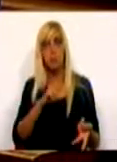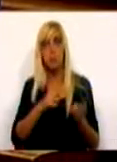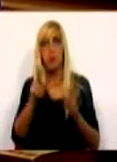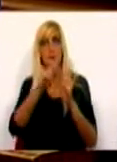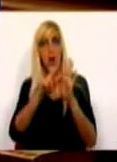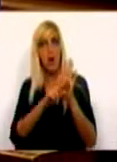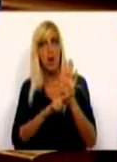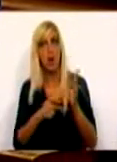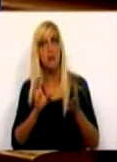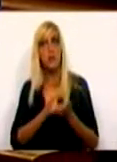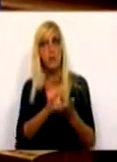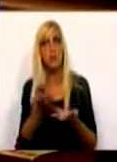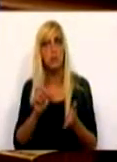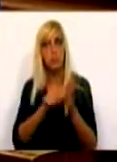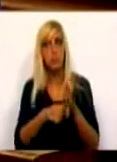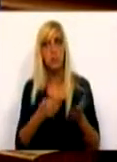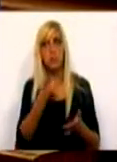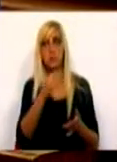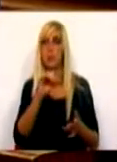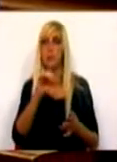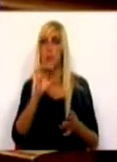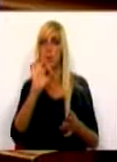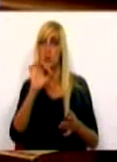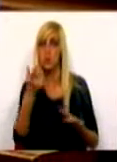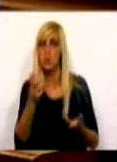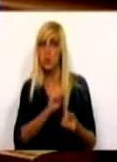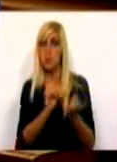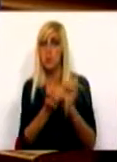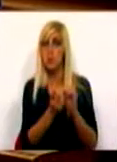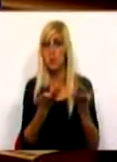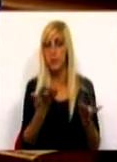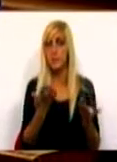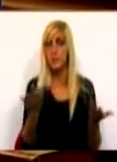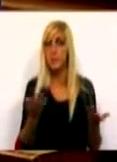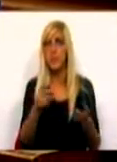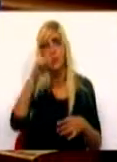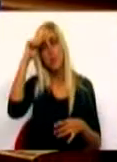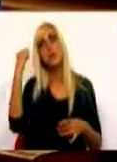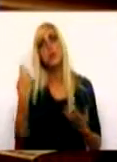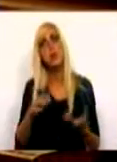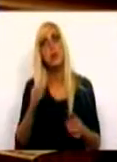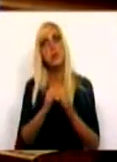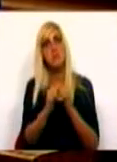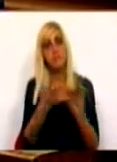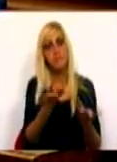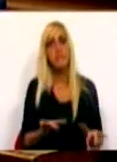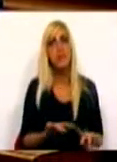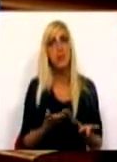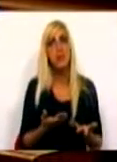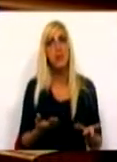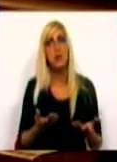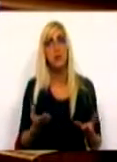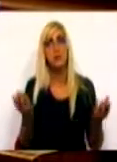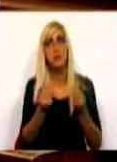de financiamento dos projetos para o ano de 2018, de forma a contrariar, a contornar as dificuldades burocráticas. Em suma, apelo